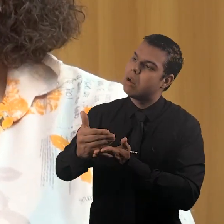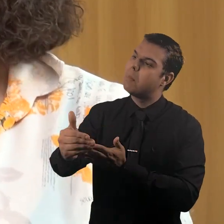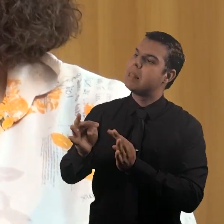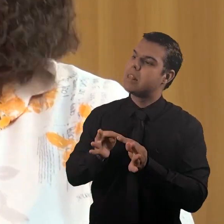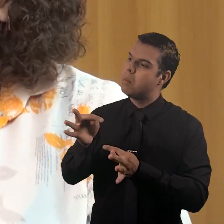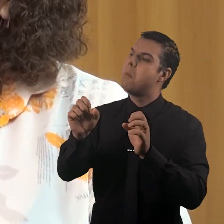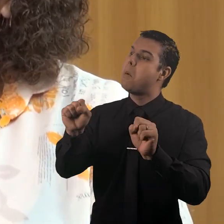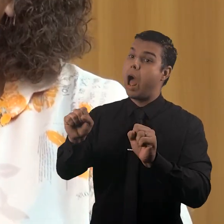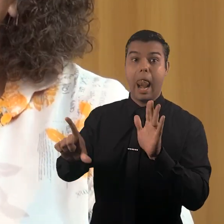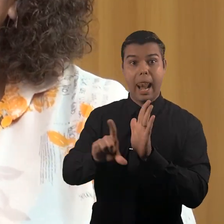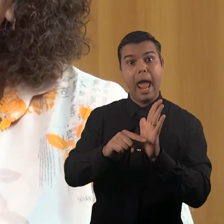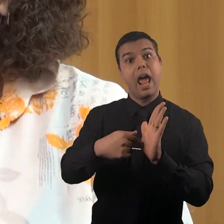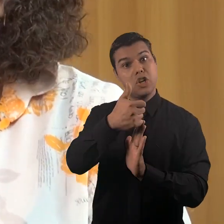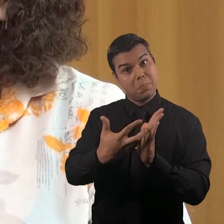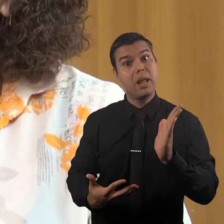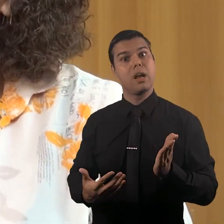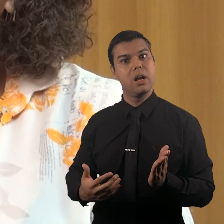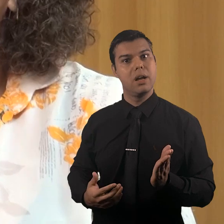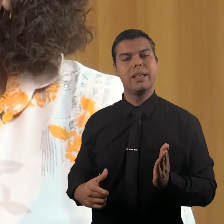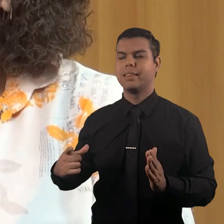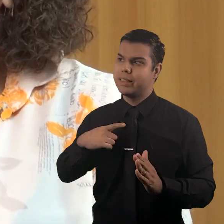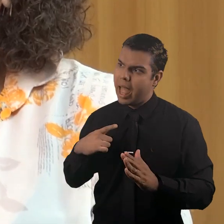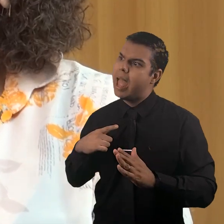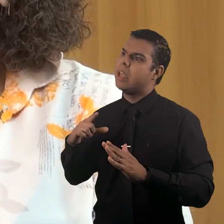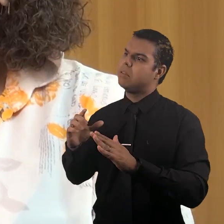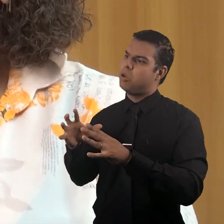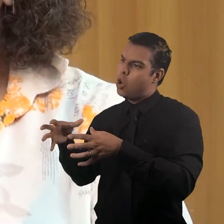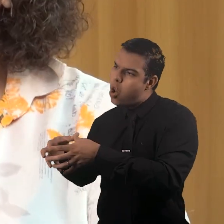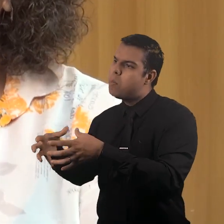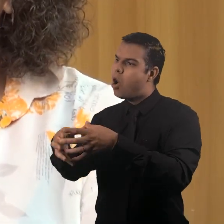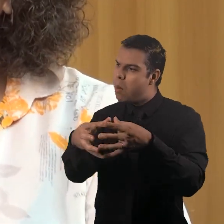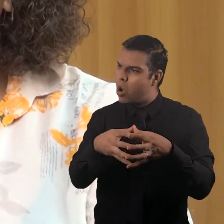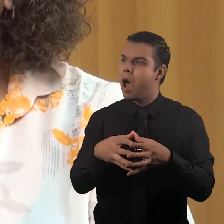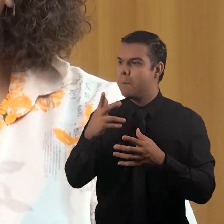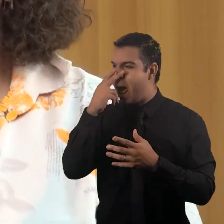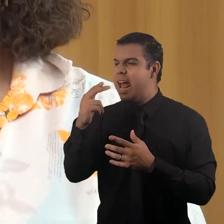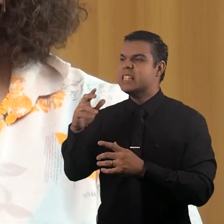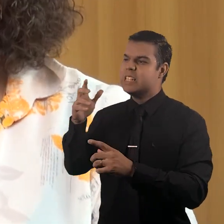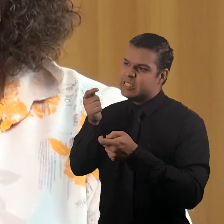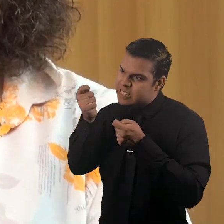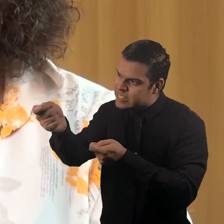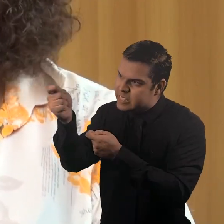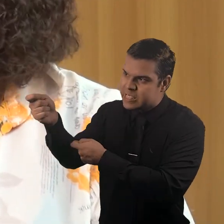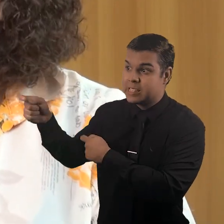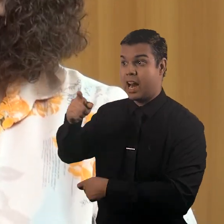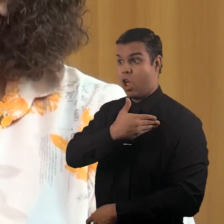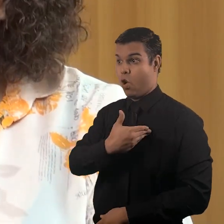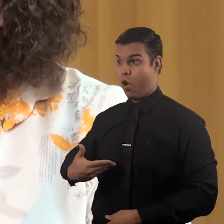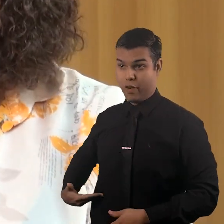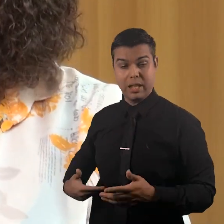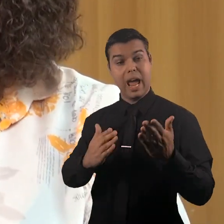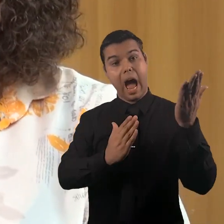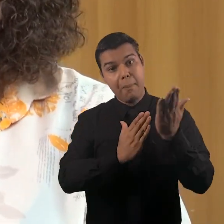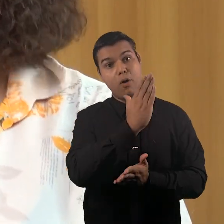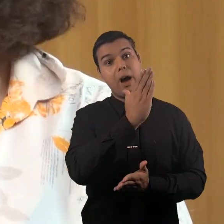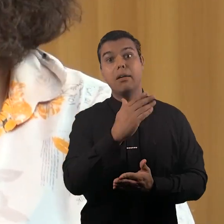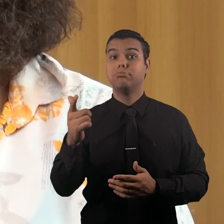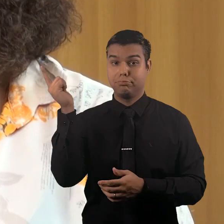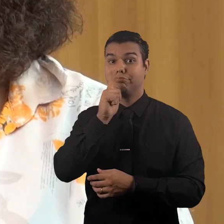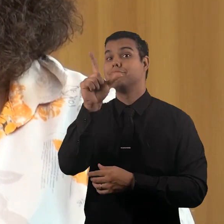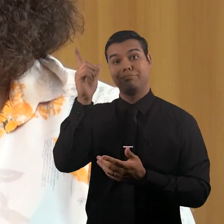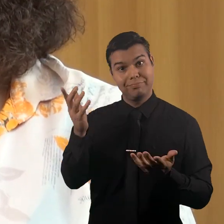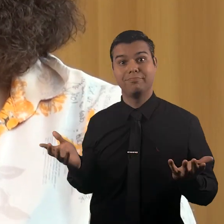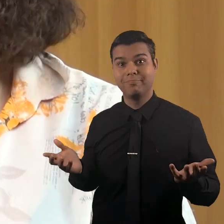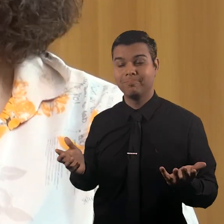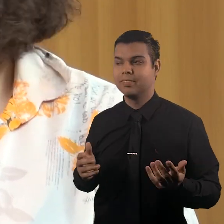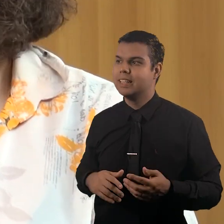essa lei foi uma mobilização de várias organizações, várias entidades, pressionando ali os governantes para que essa lei passasse. E essa lei